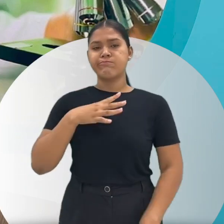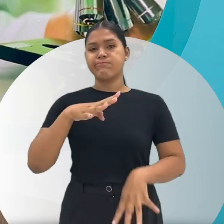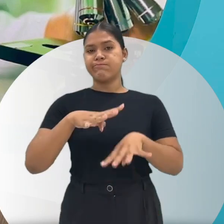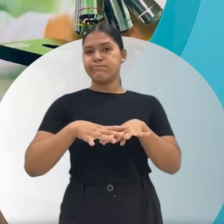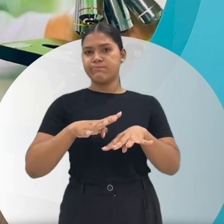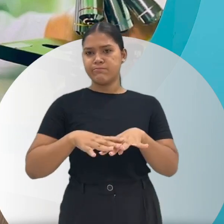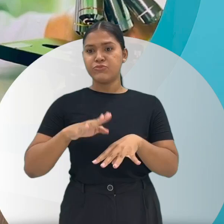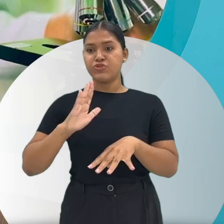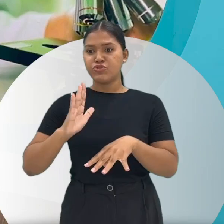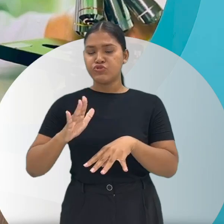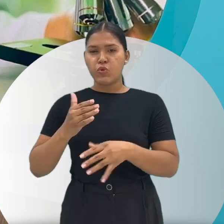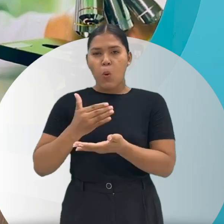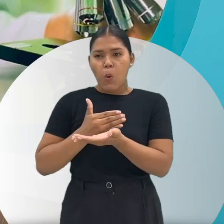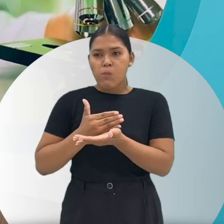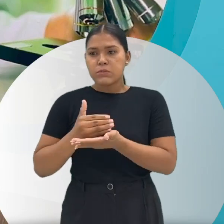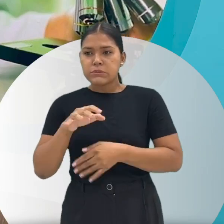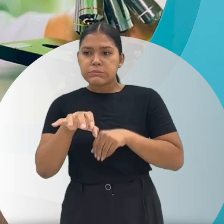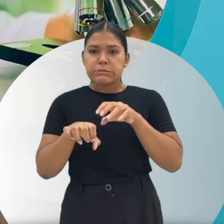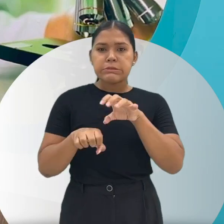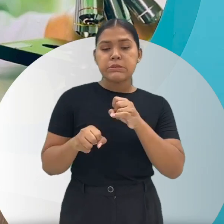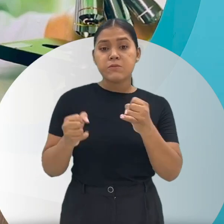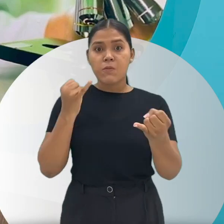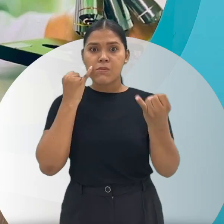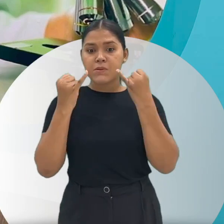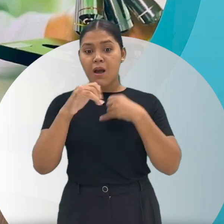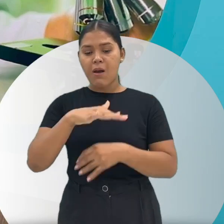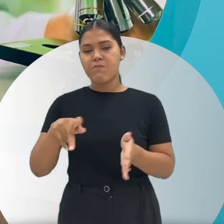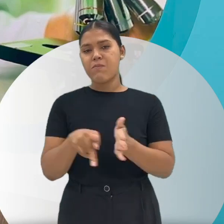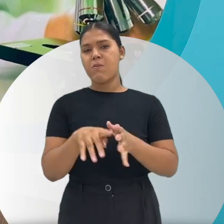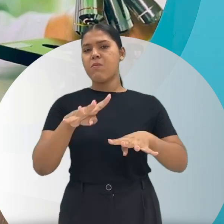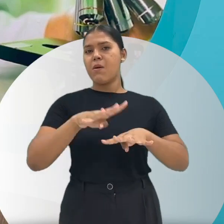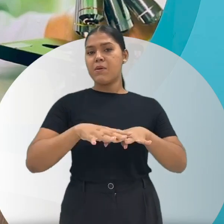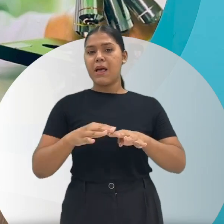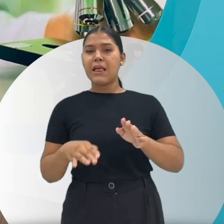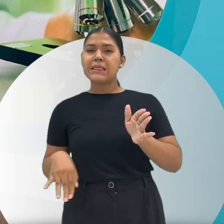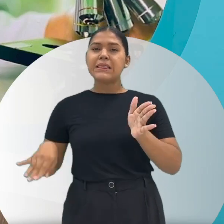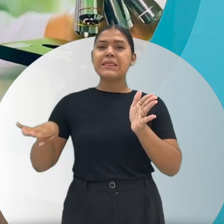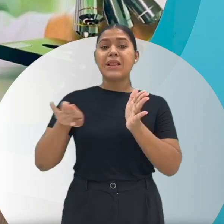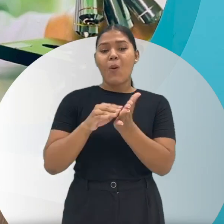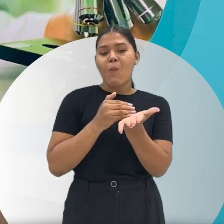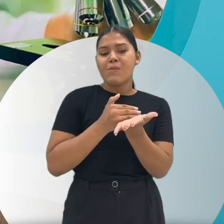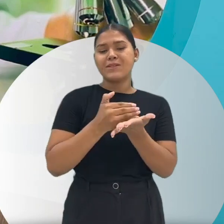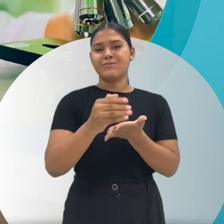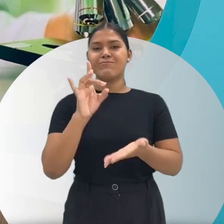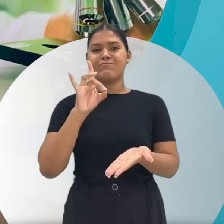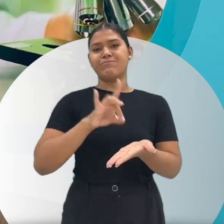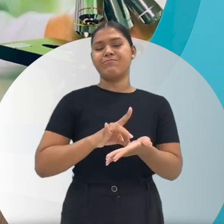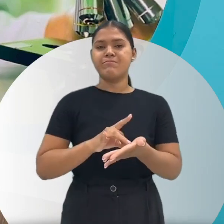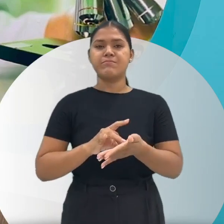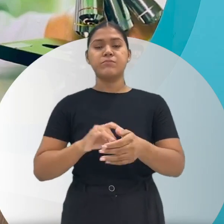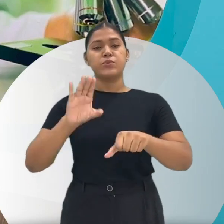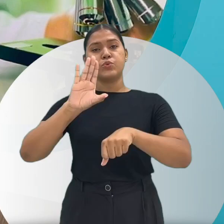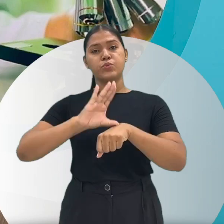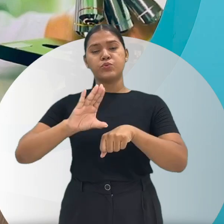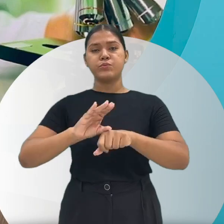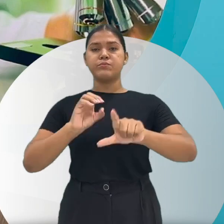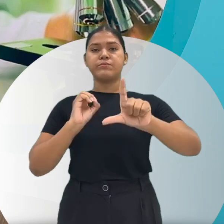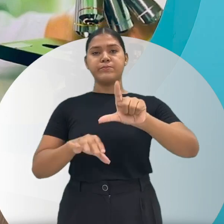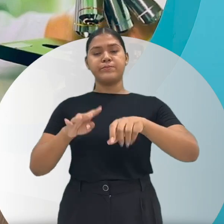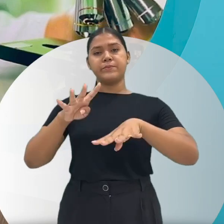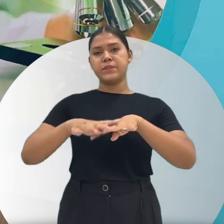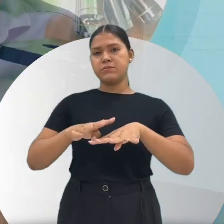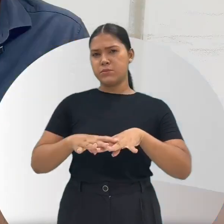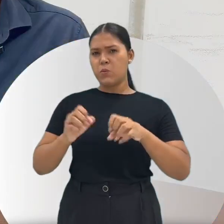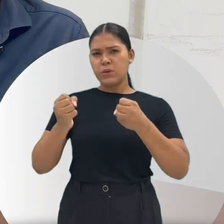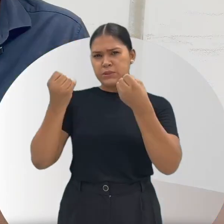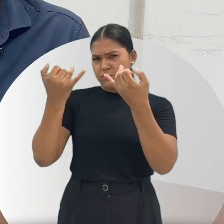você foi adquirindo, assim, uma paixão por matemática, até ingressar numa licenciatura em Sim. matemática. Eu queria que você contasse um pouco pra gente.